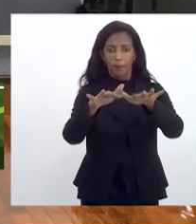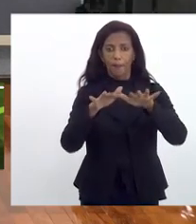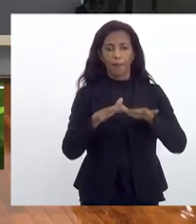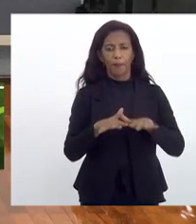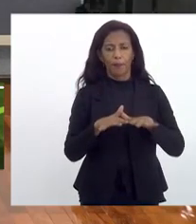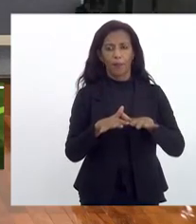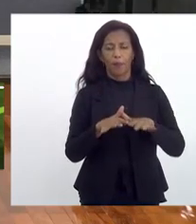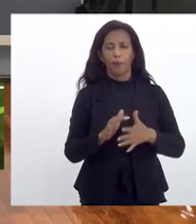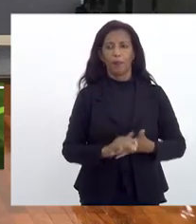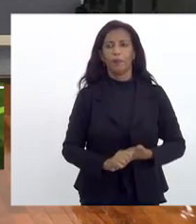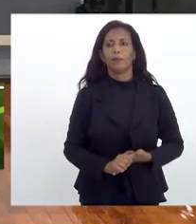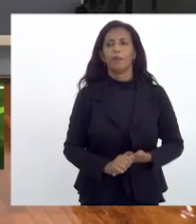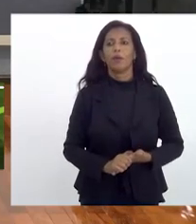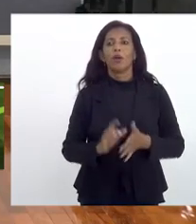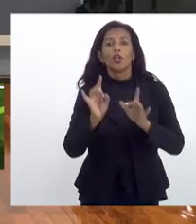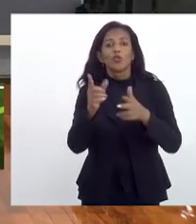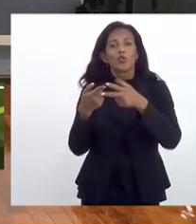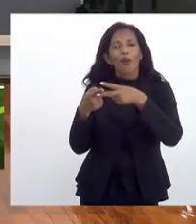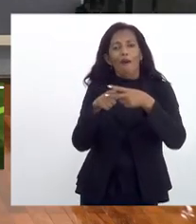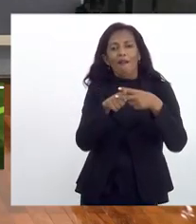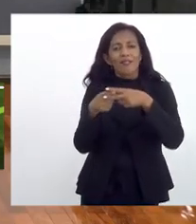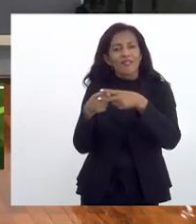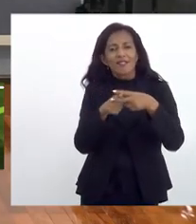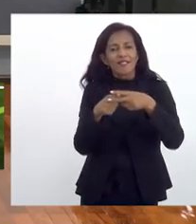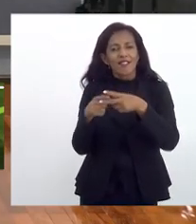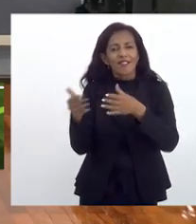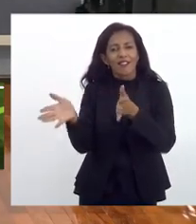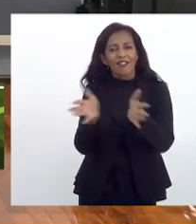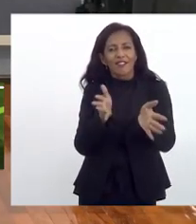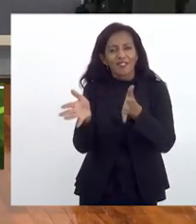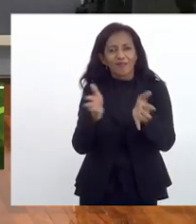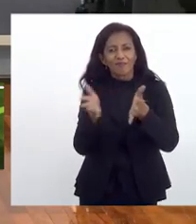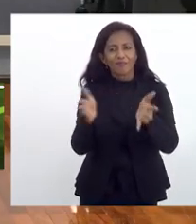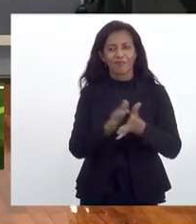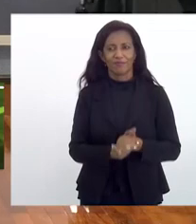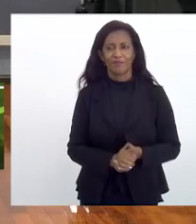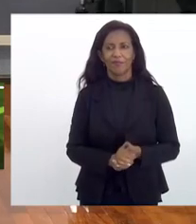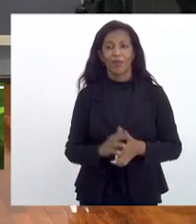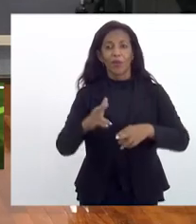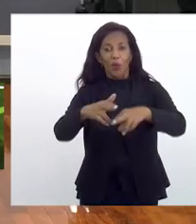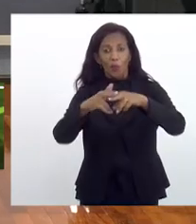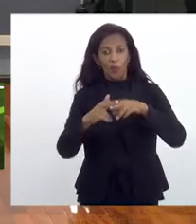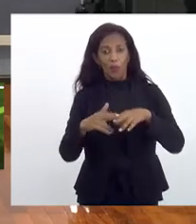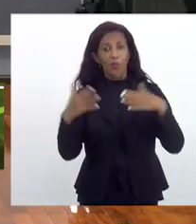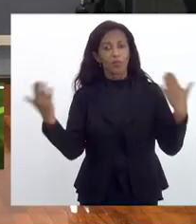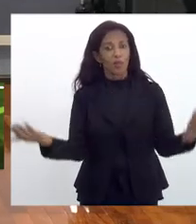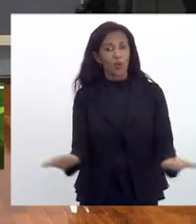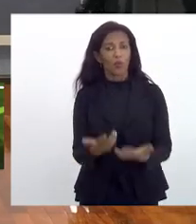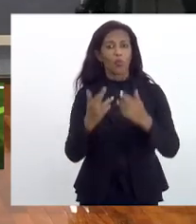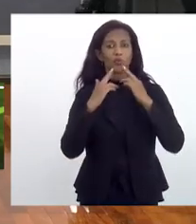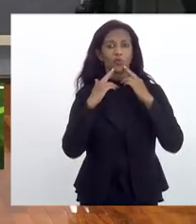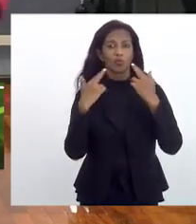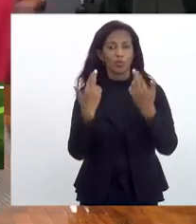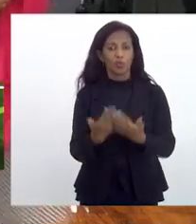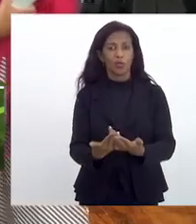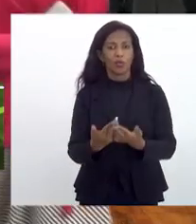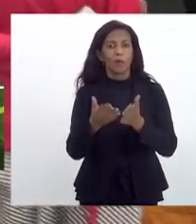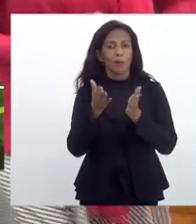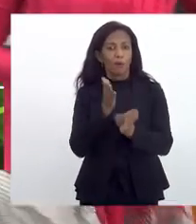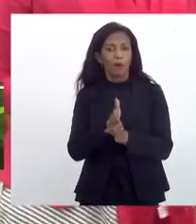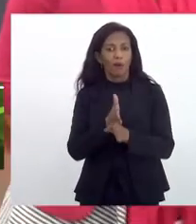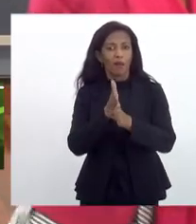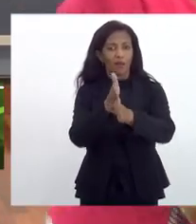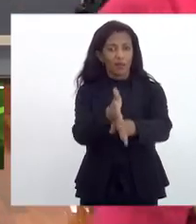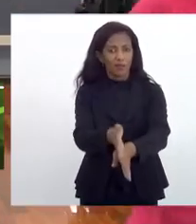tratando disso porque aí é só mais acertar alguns detalhes. Então por isso essa reunião de agora por isso essa reunião de líderes para que a gente possa ter uma linha